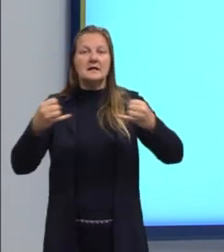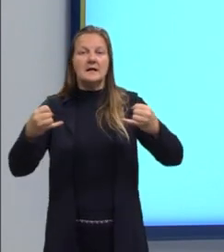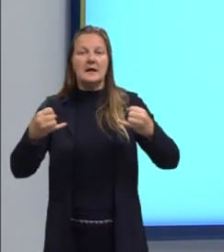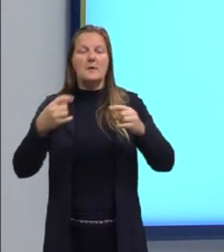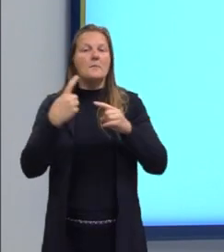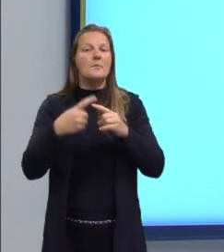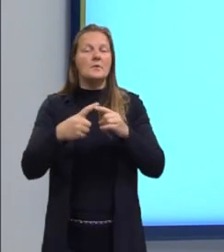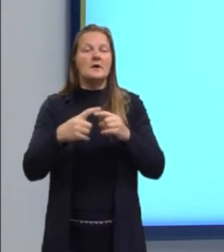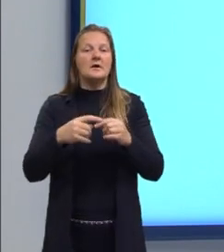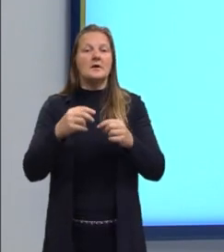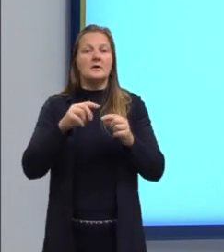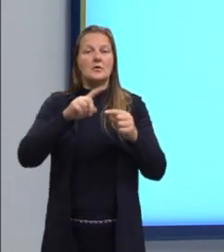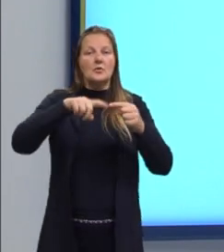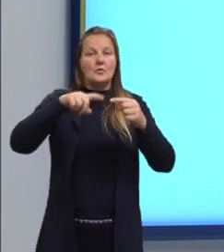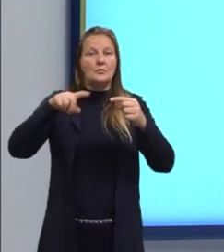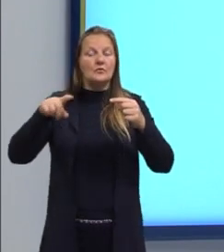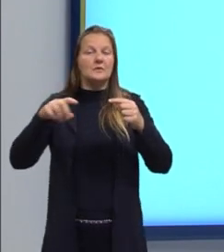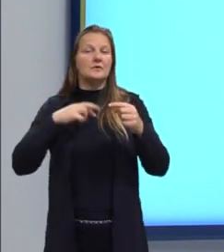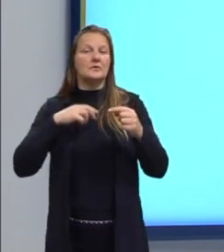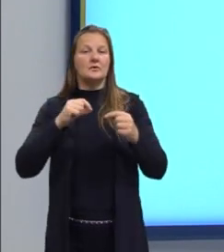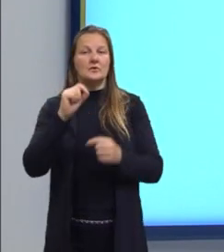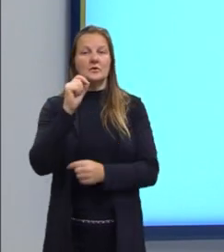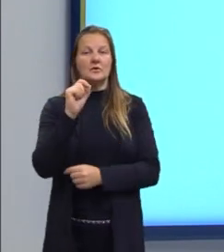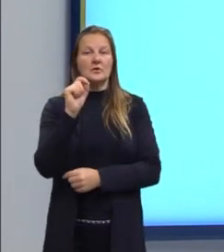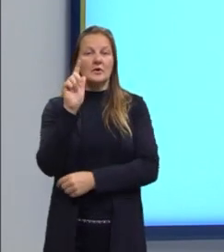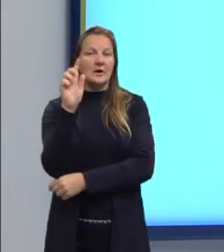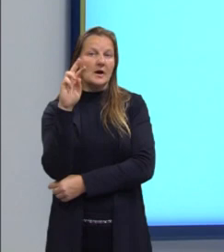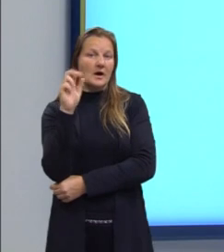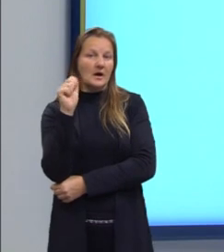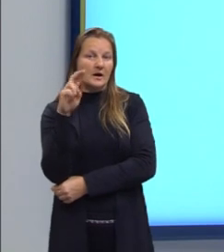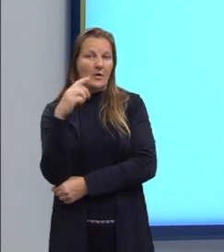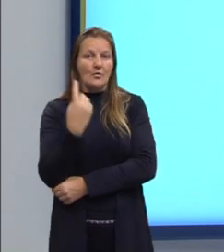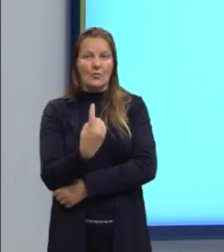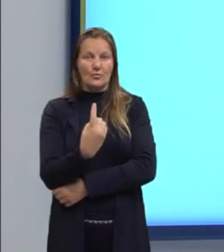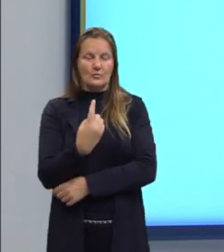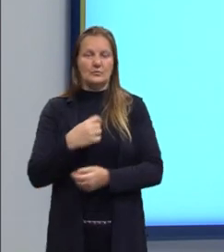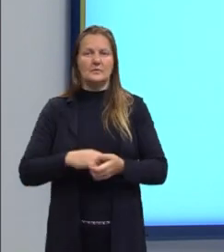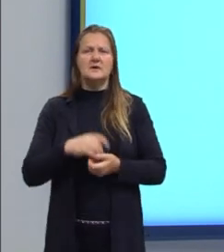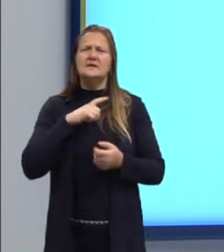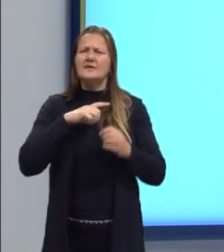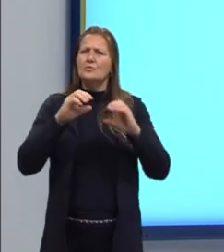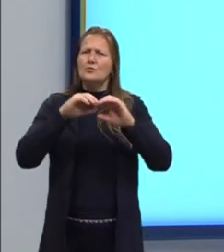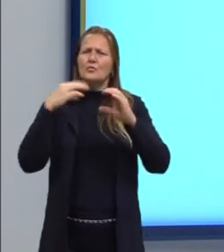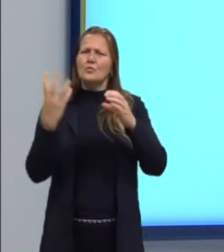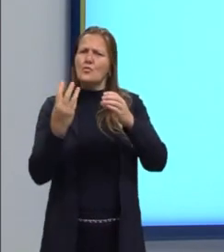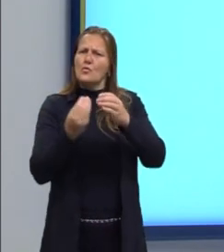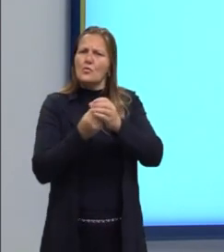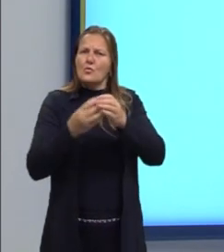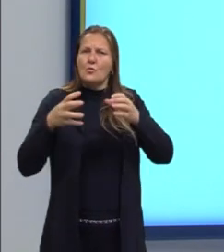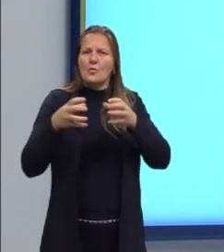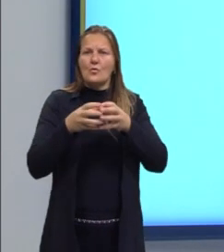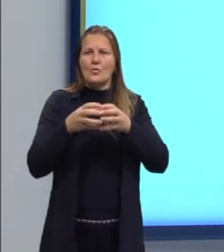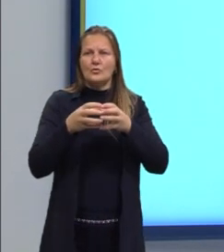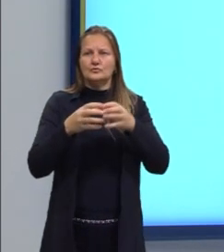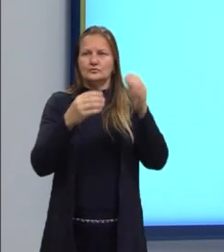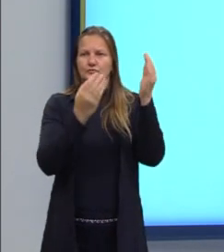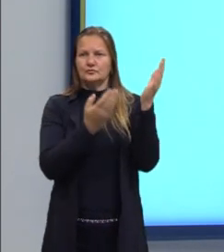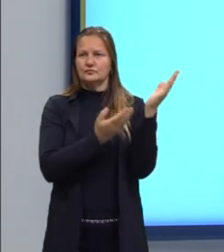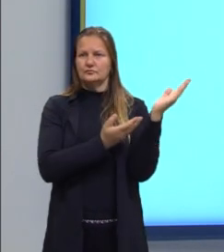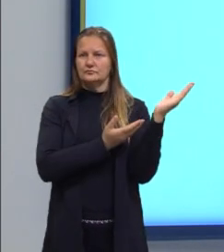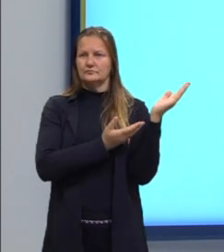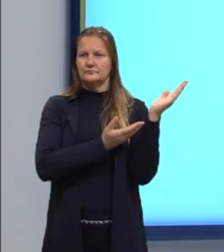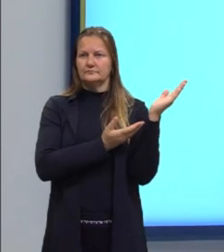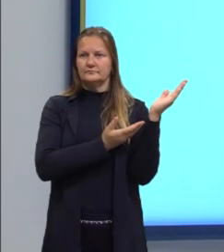quando as suas variáveis possuem grau 1 então nós temos né um conjunto de equações lineares